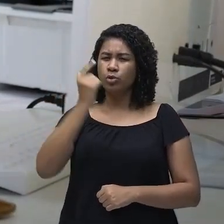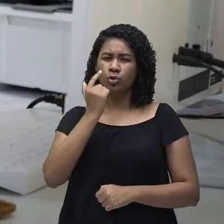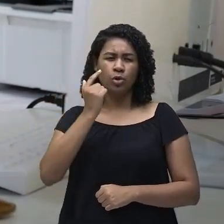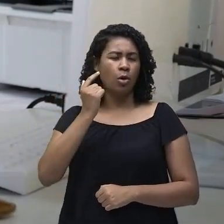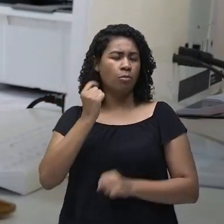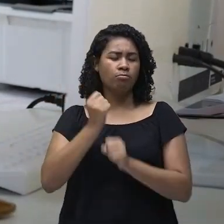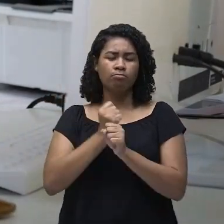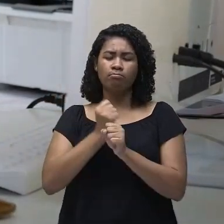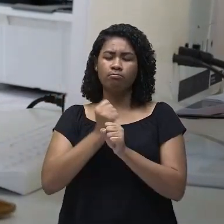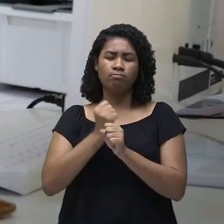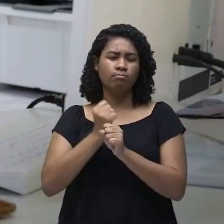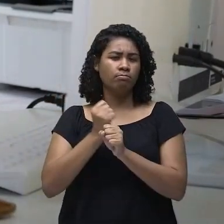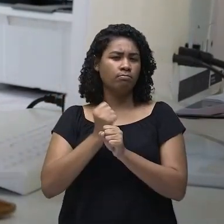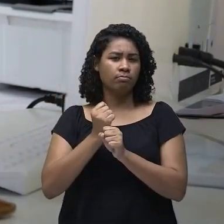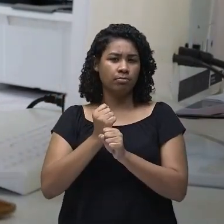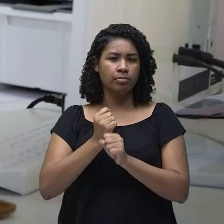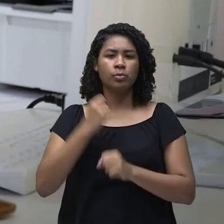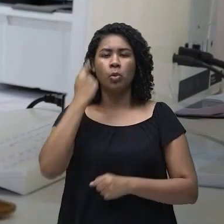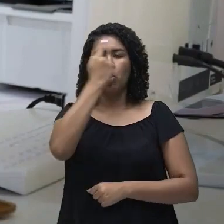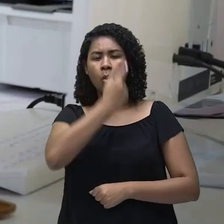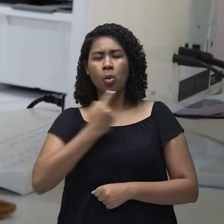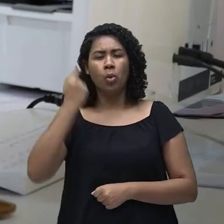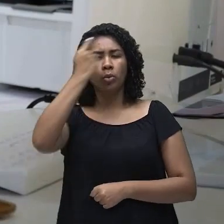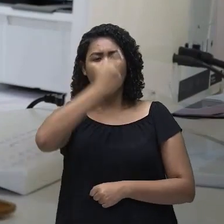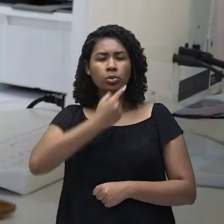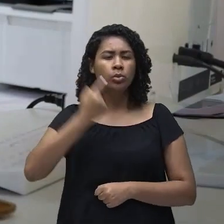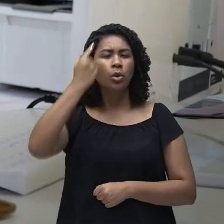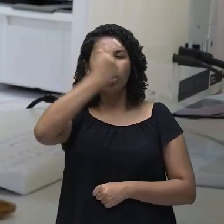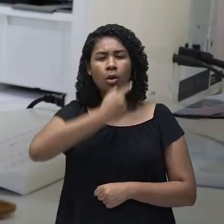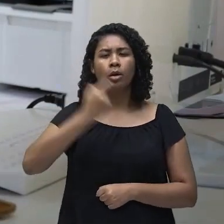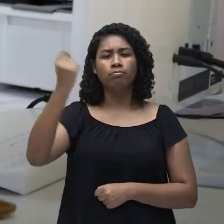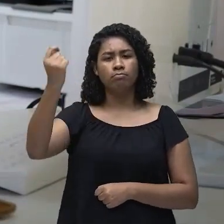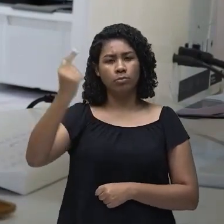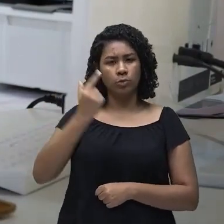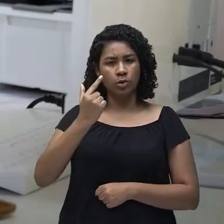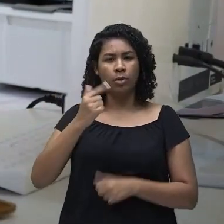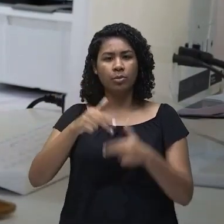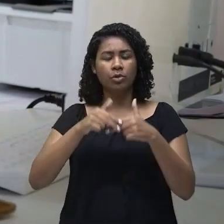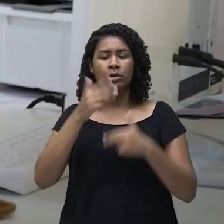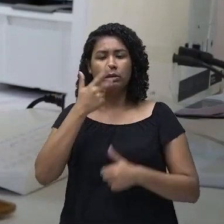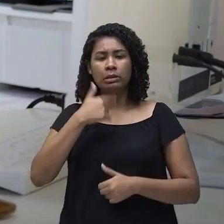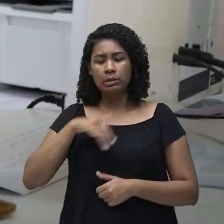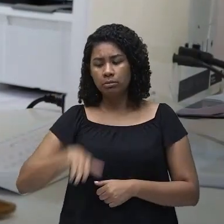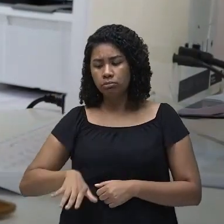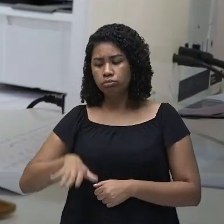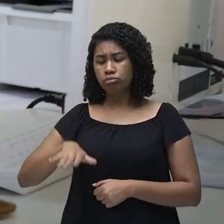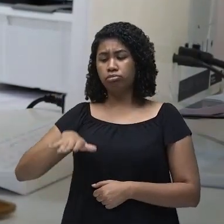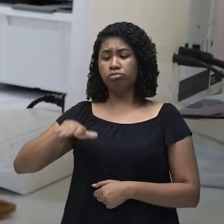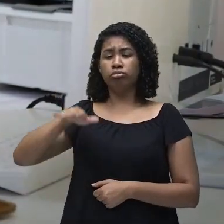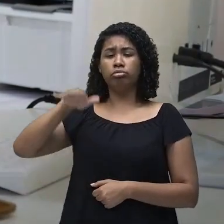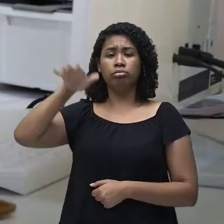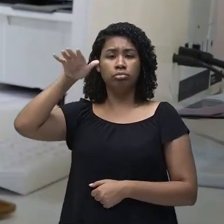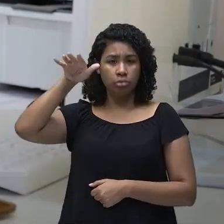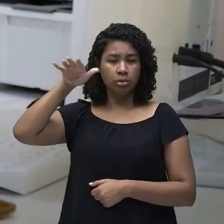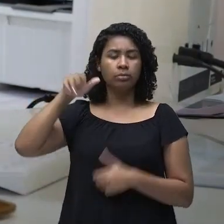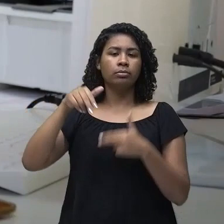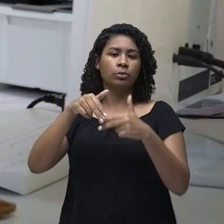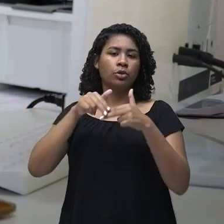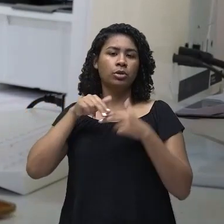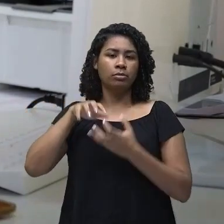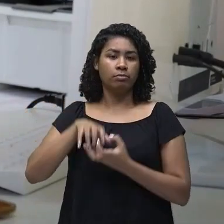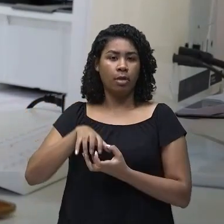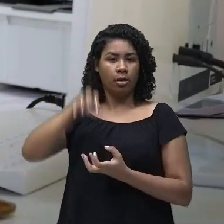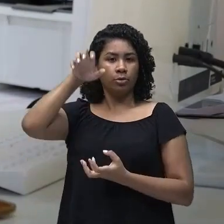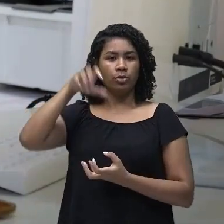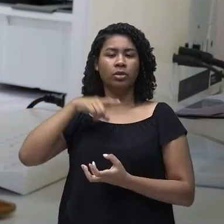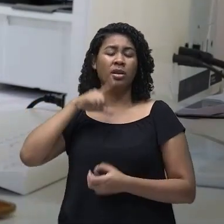muito tempo. Essa exposição ao sol, desde a infância, vai se somando ao longo da vida. E na fase adulta